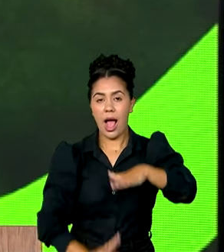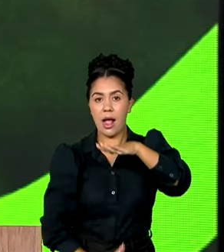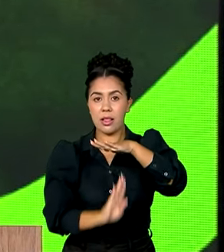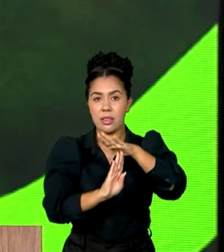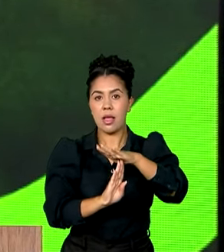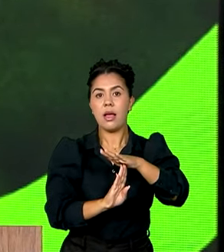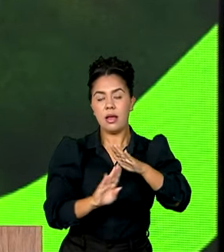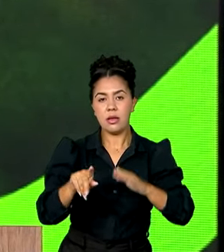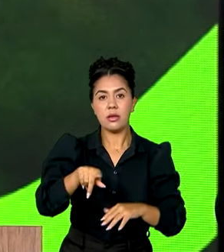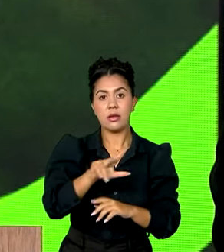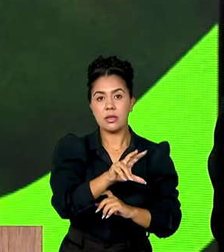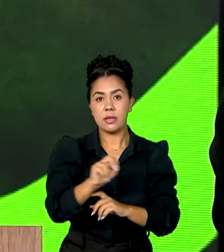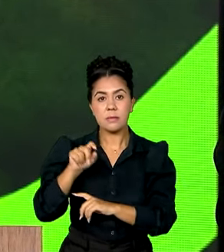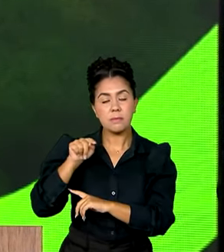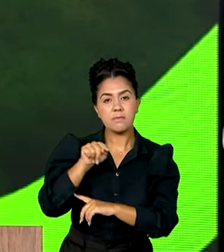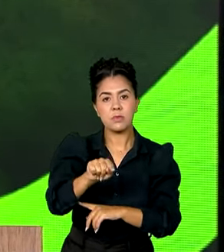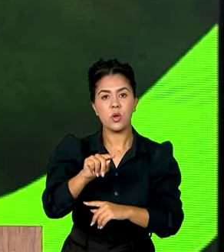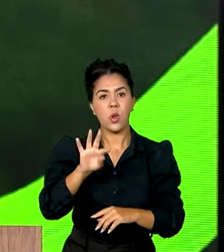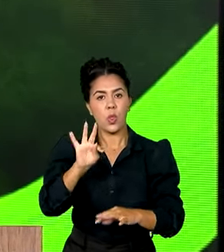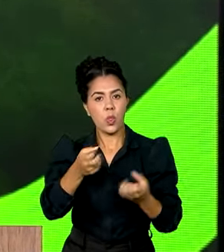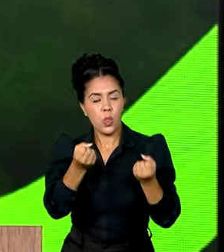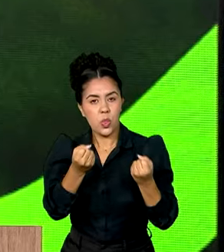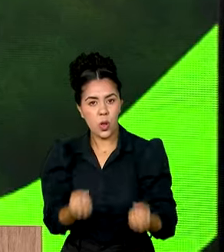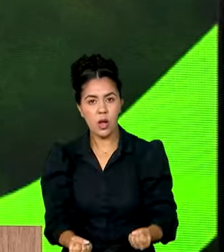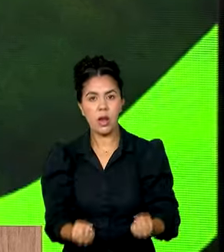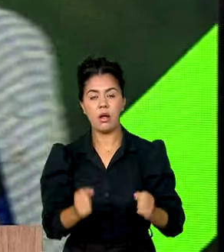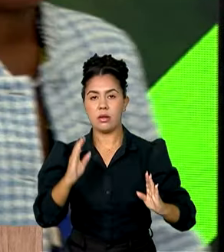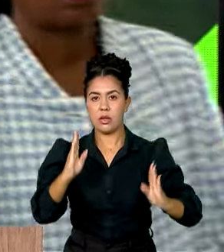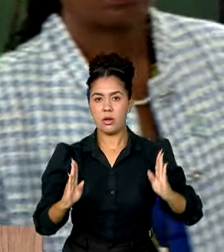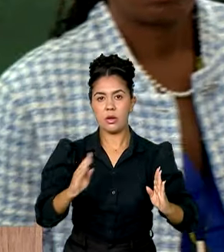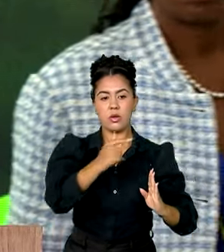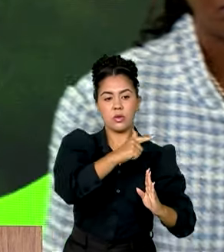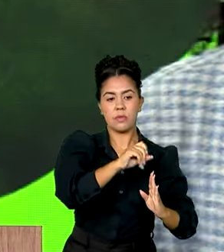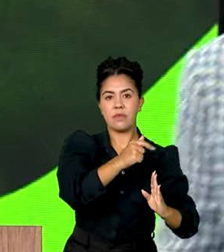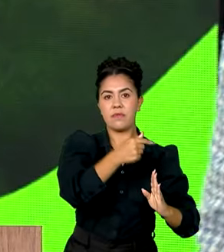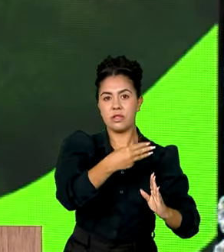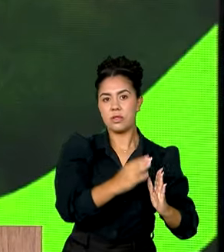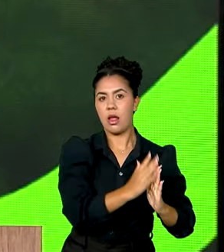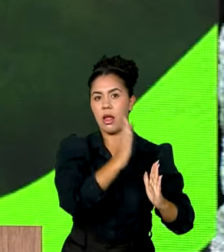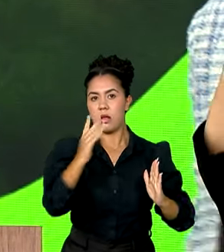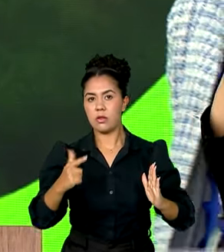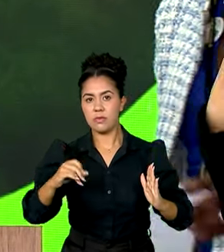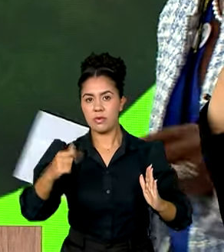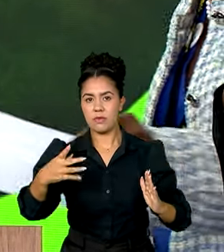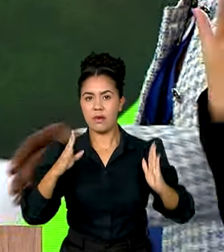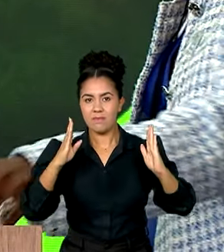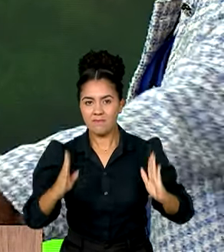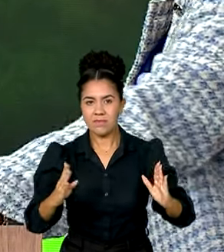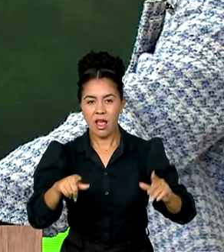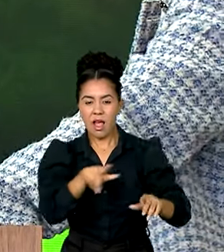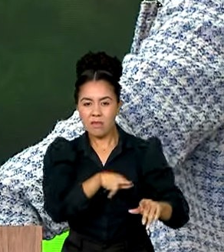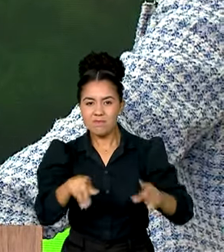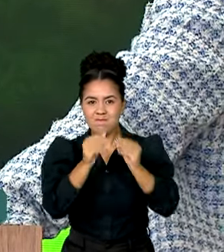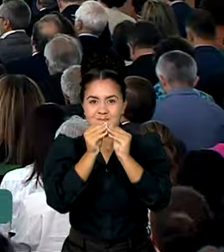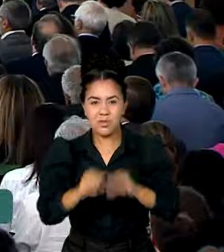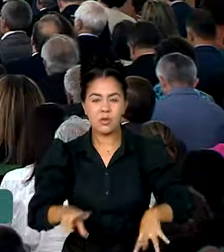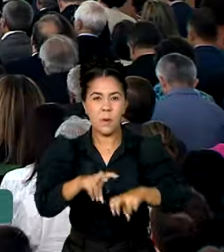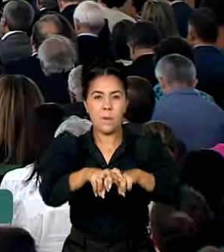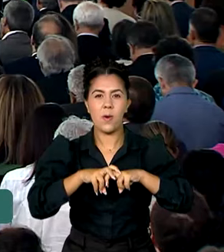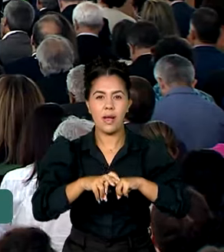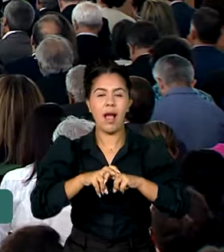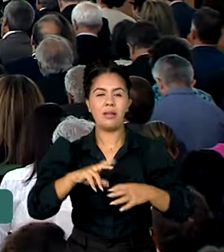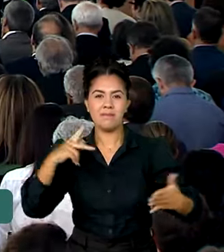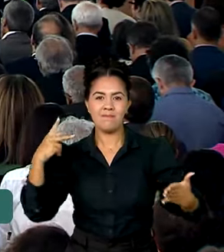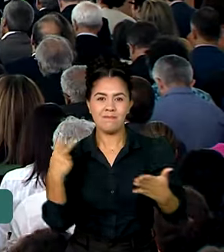as perdas das safras de 22 de 23 e 24 devido à secas exigentes na região sul